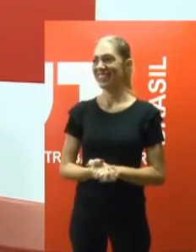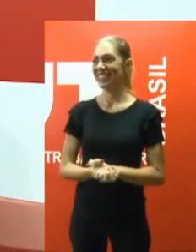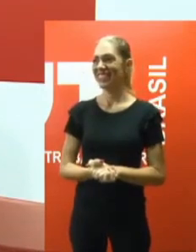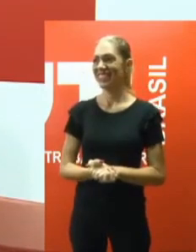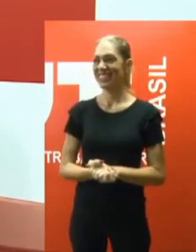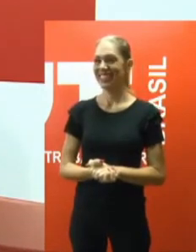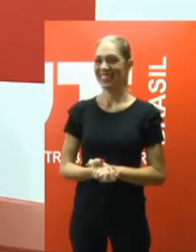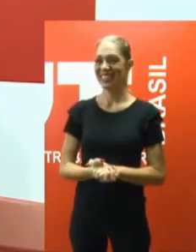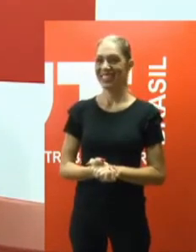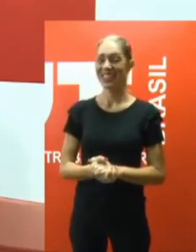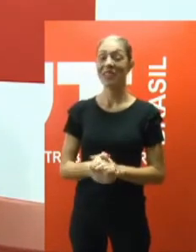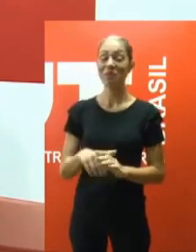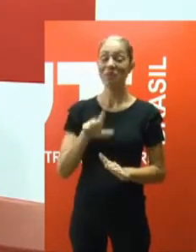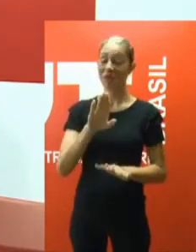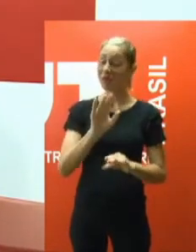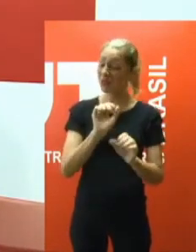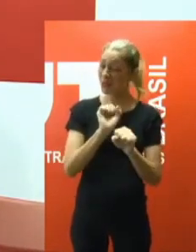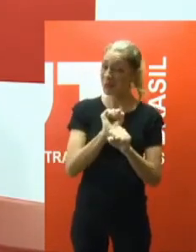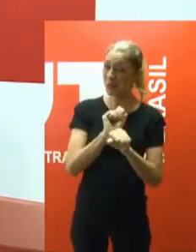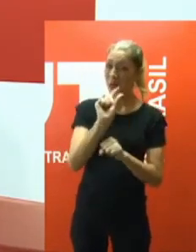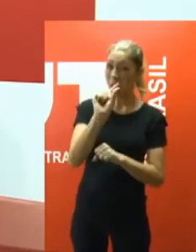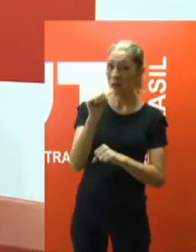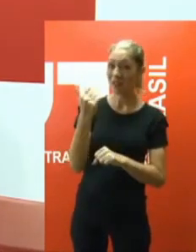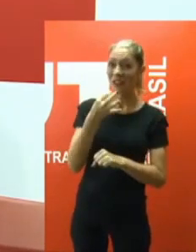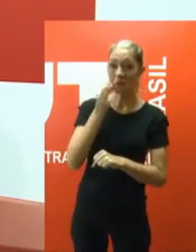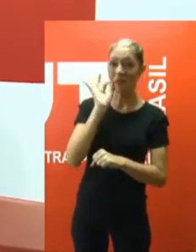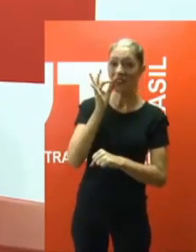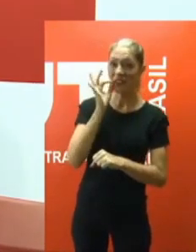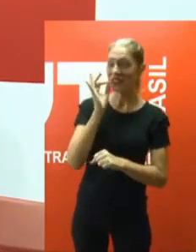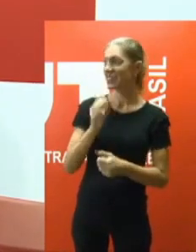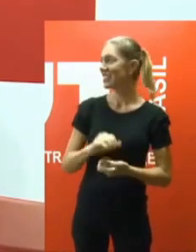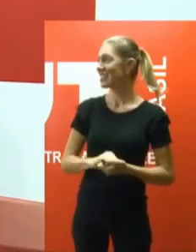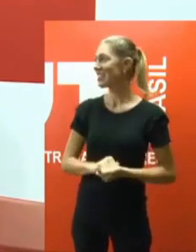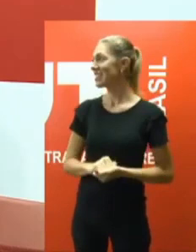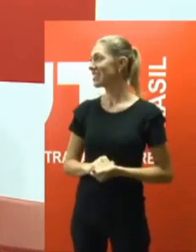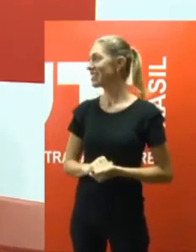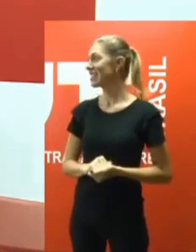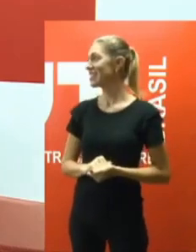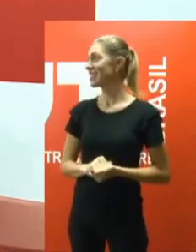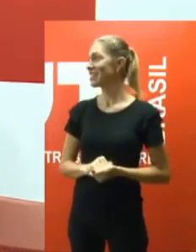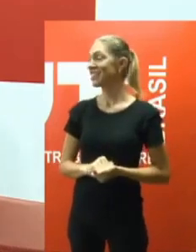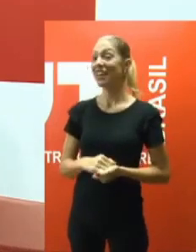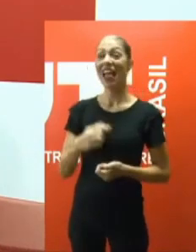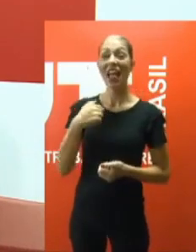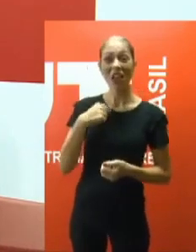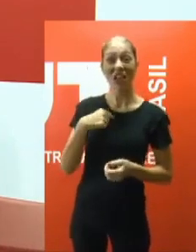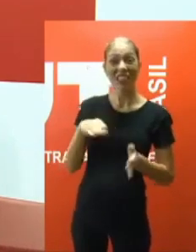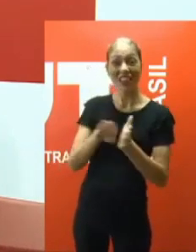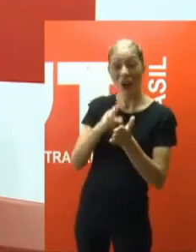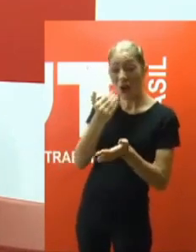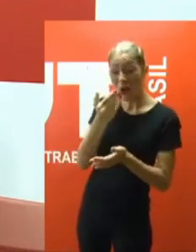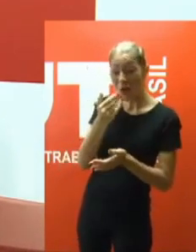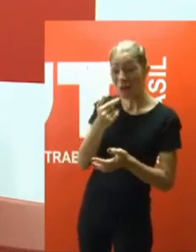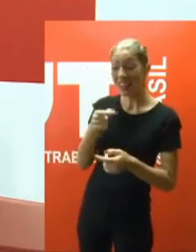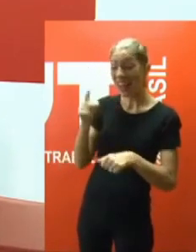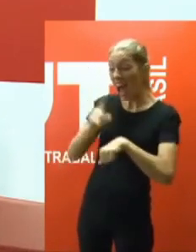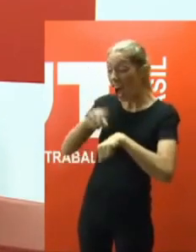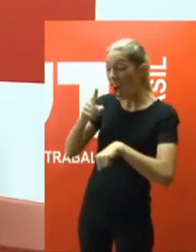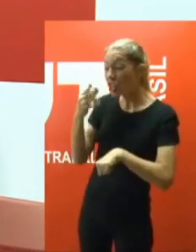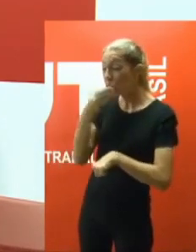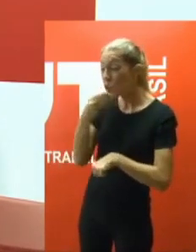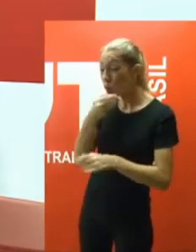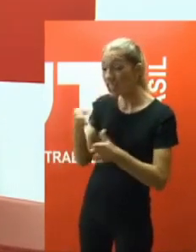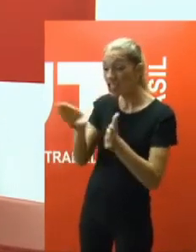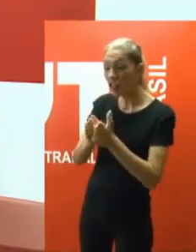Porque toda vez que eu viajava, a hora que chegava sobremesa, me chamavam para falar. Você vai tomar sobremesa. Agora, me chamaram